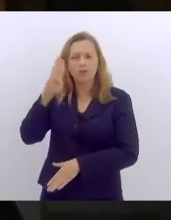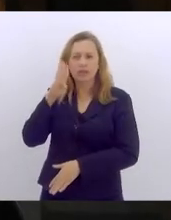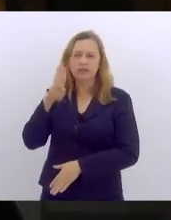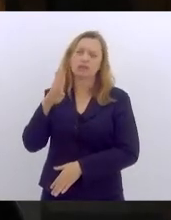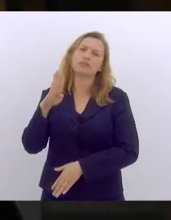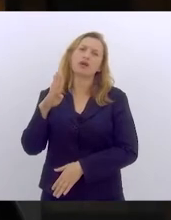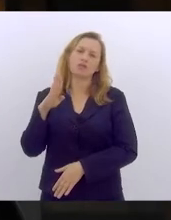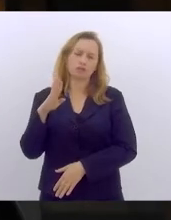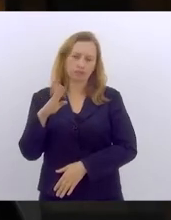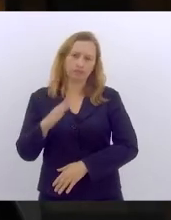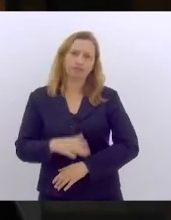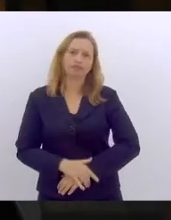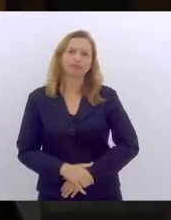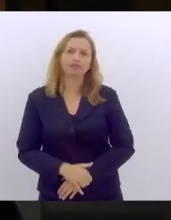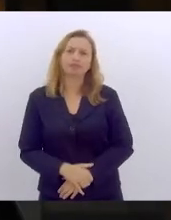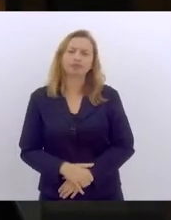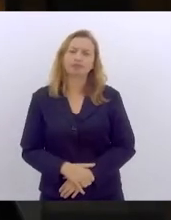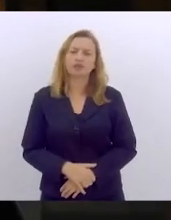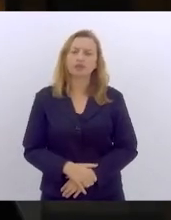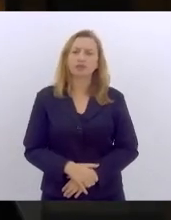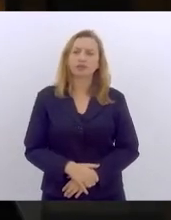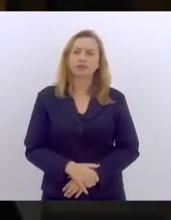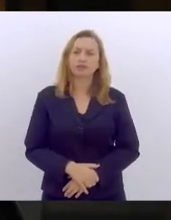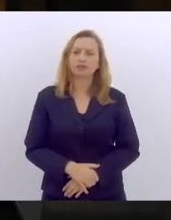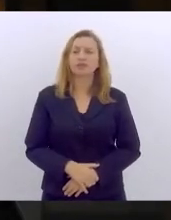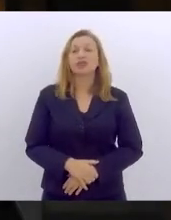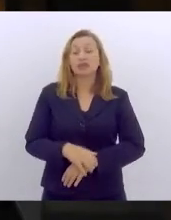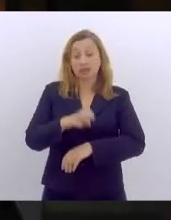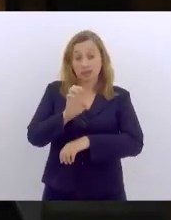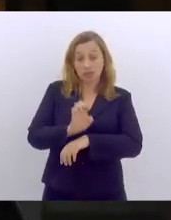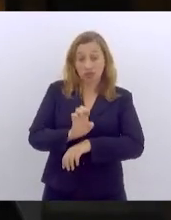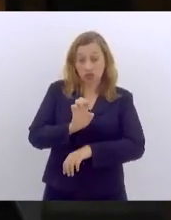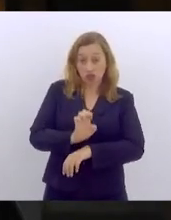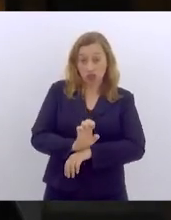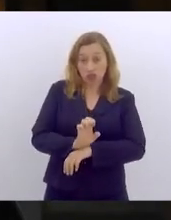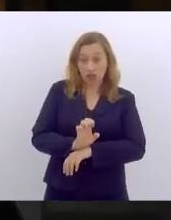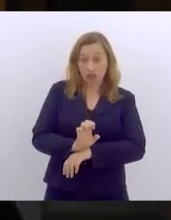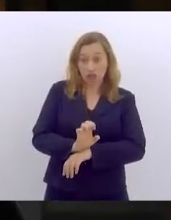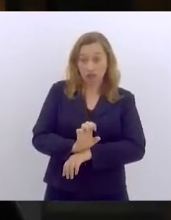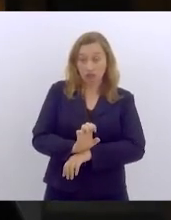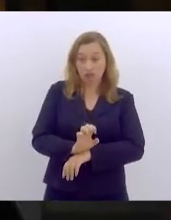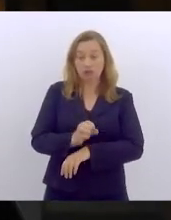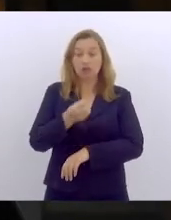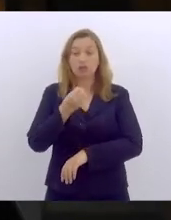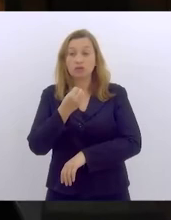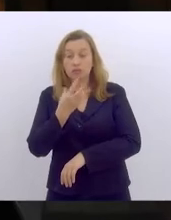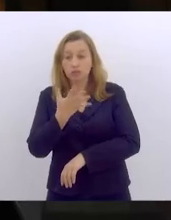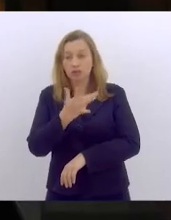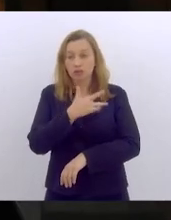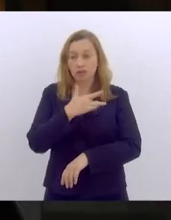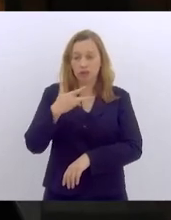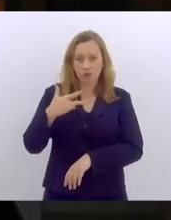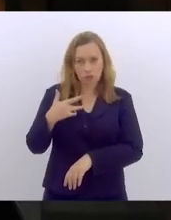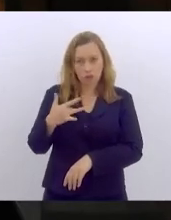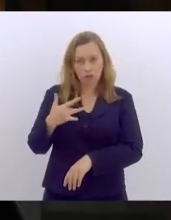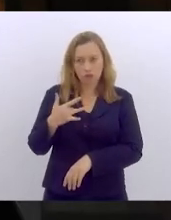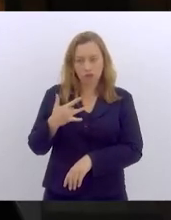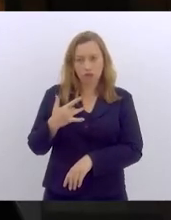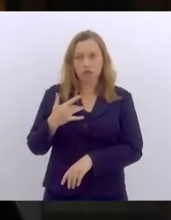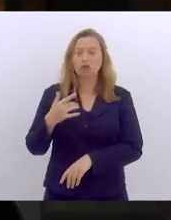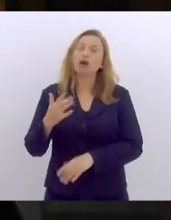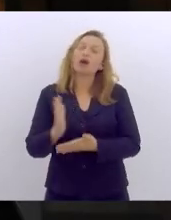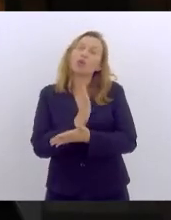subfunção primeira. Nesse estado de bem-estar social, senhora presidente, tem algumas